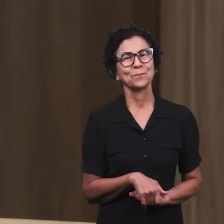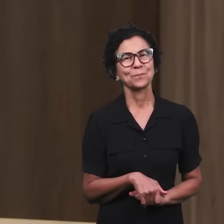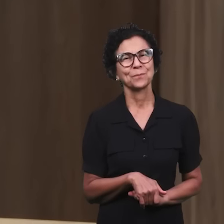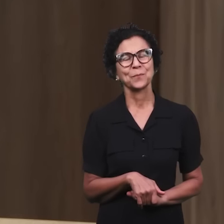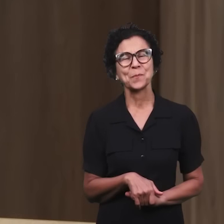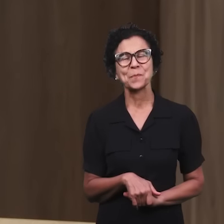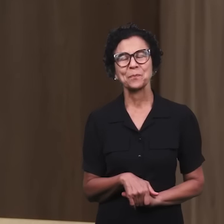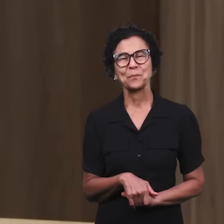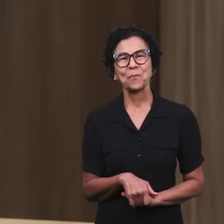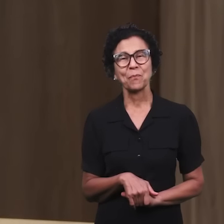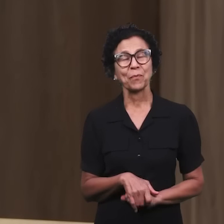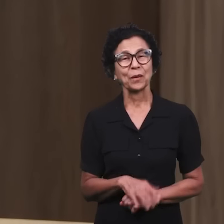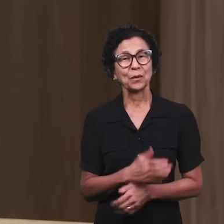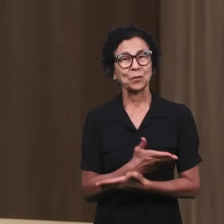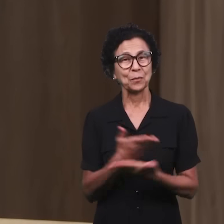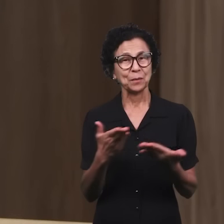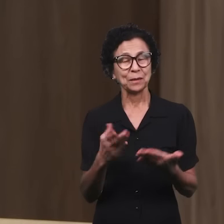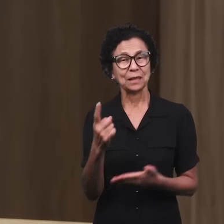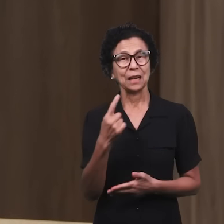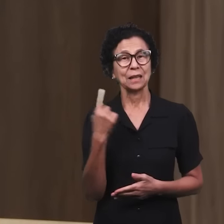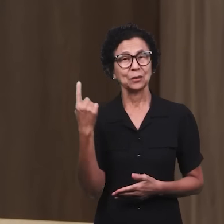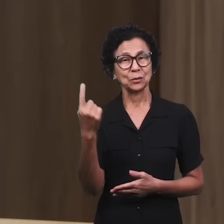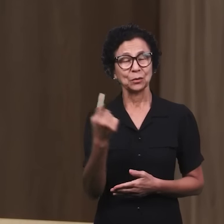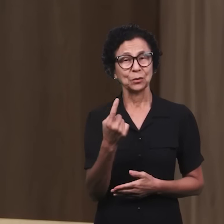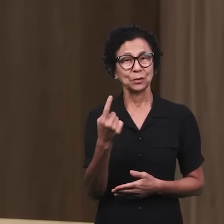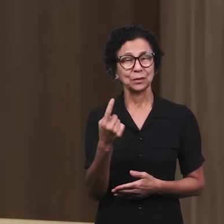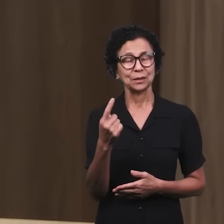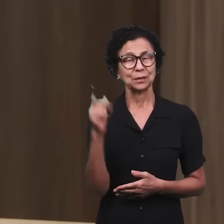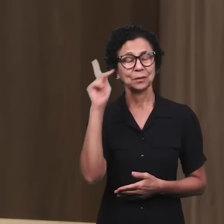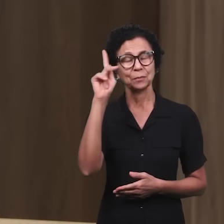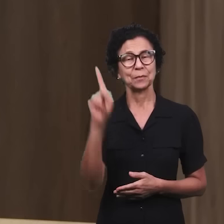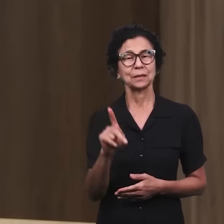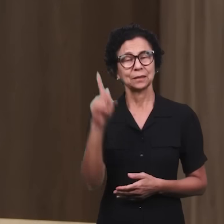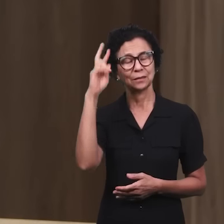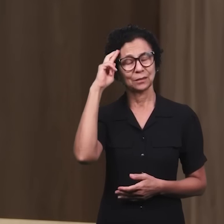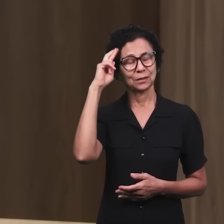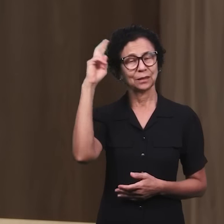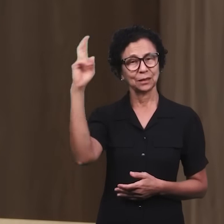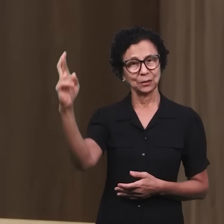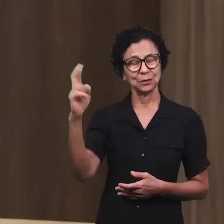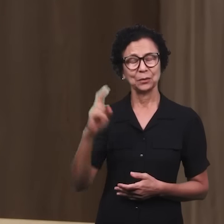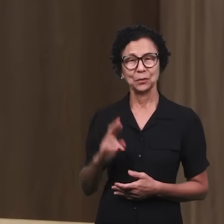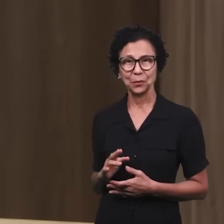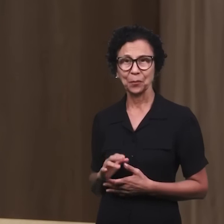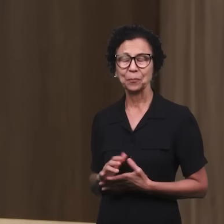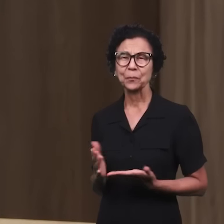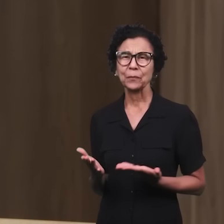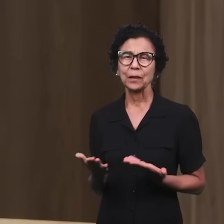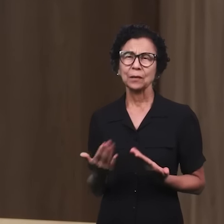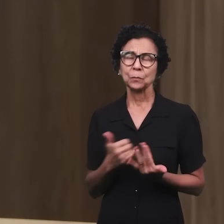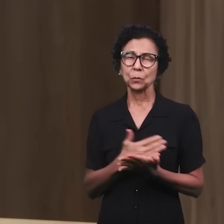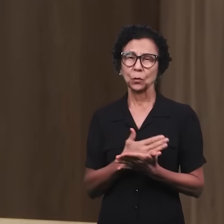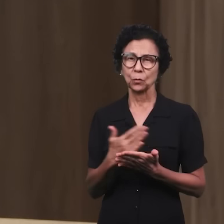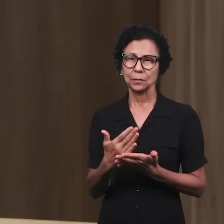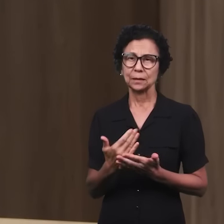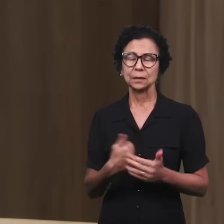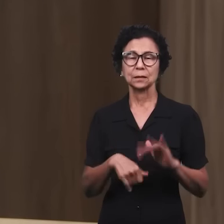Nós saudamos a todos que estão conosco, com a paz do Senhor. Estamos dando início a mais